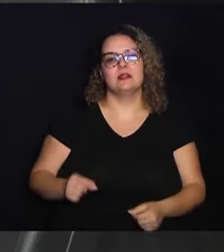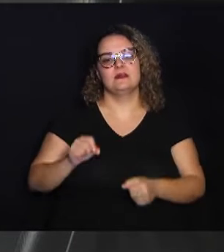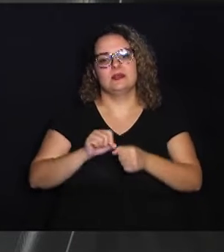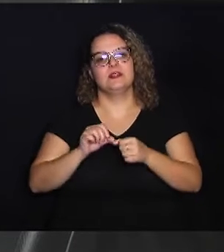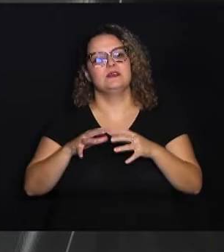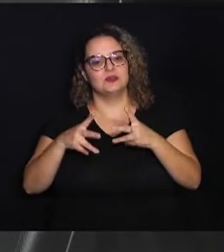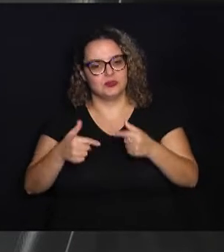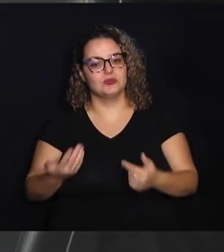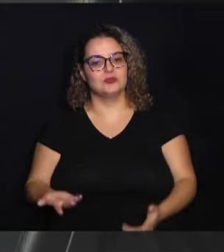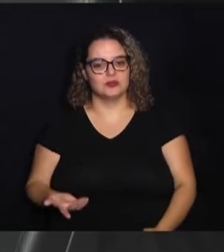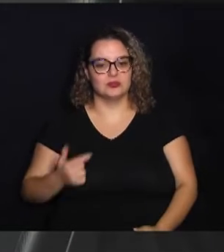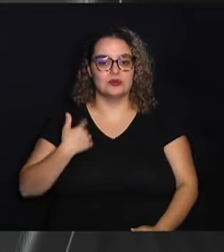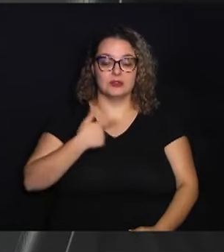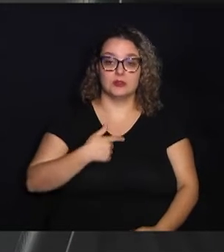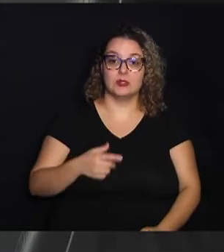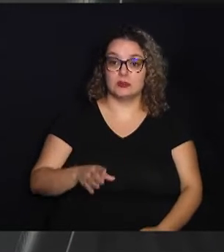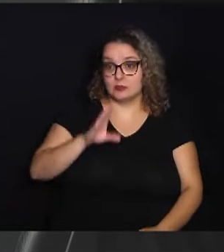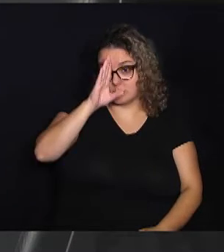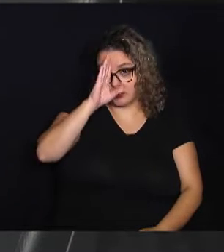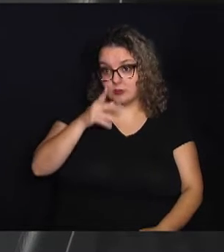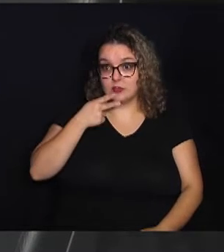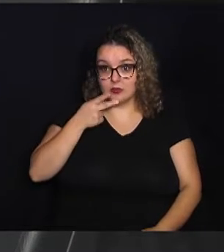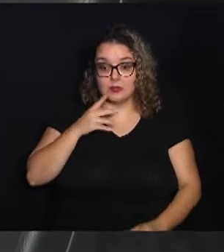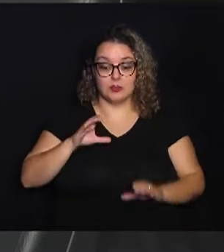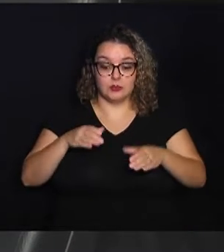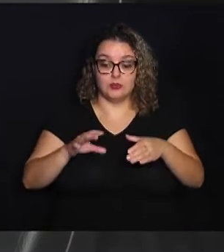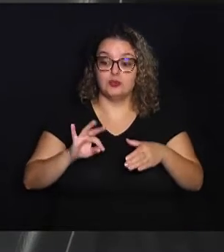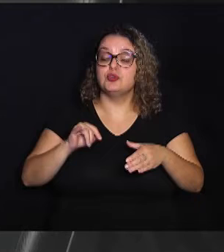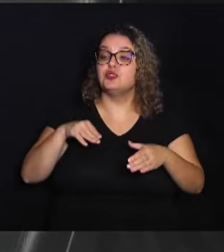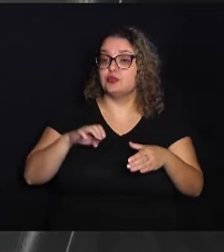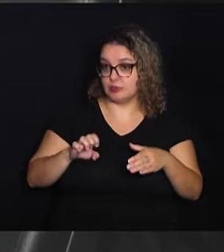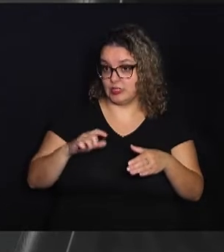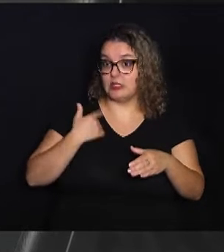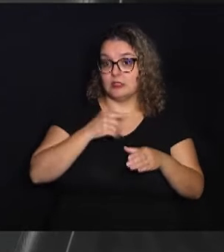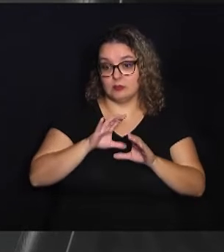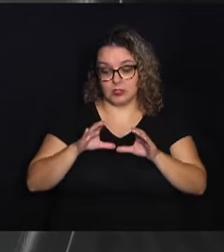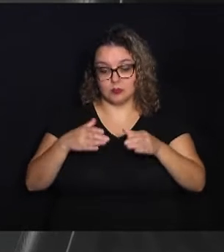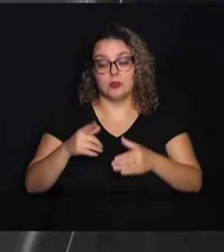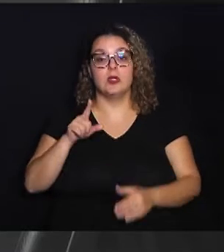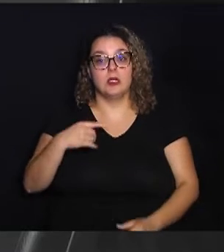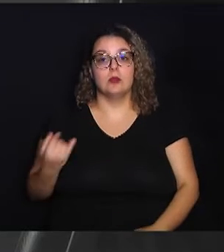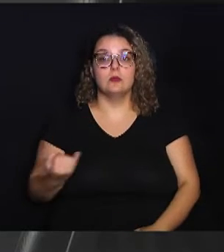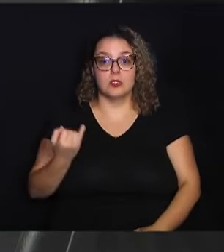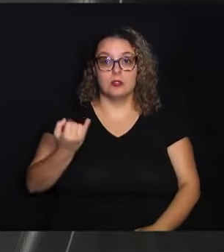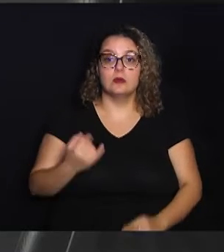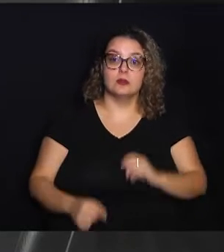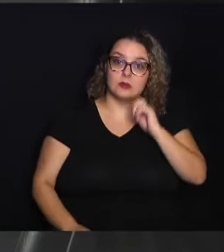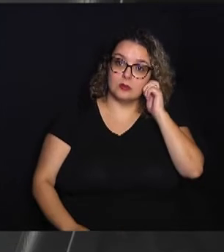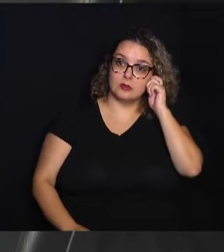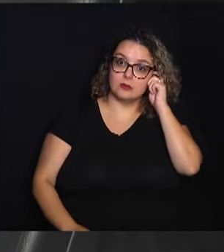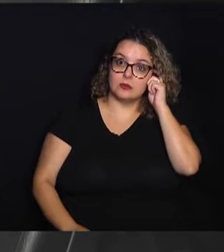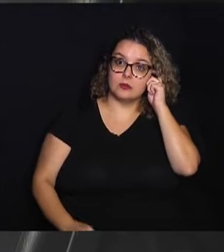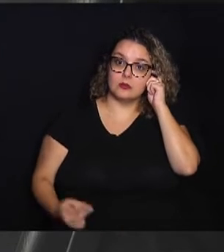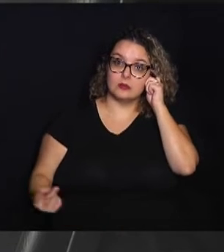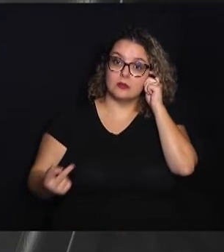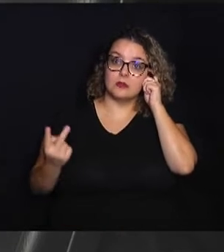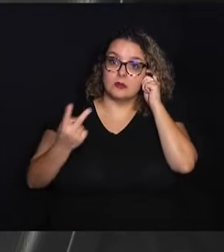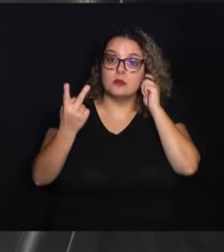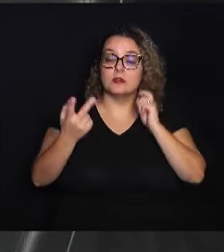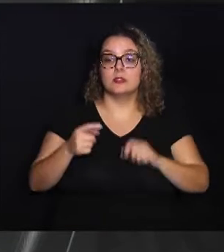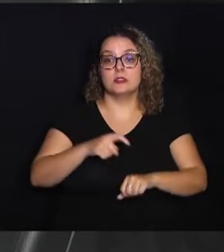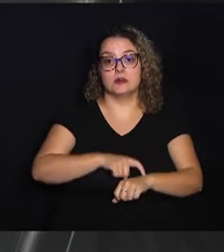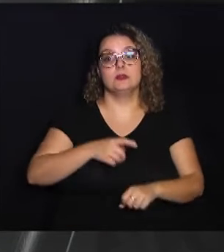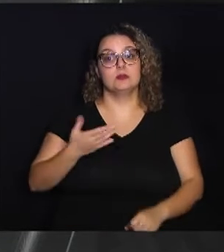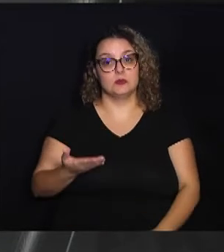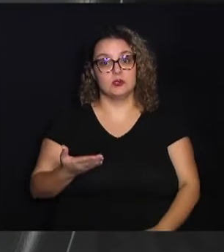que a gente, né, principalmente eu falo muito do time. Sim. A nossa equipe é muito importante, né, então eu valorizei muito nesse